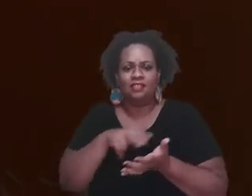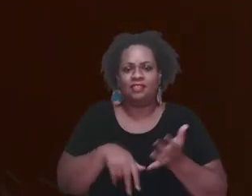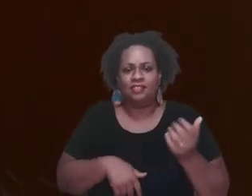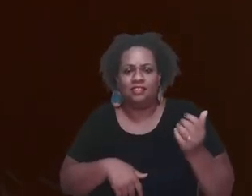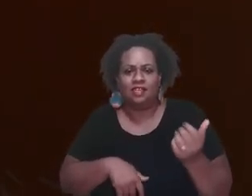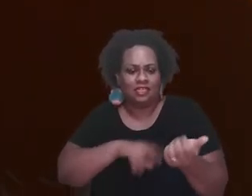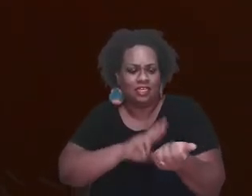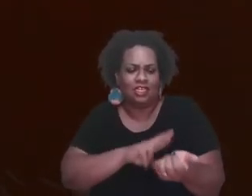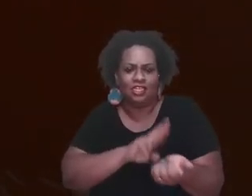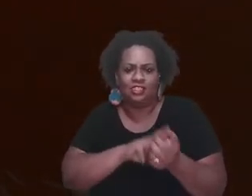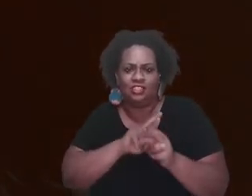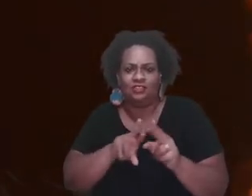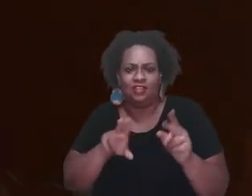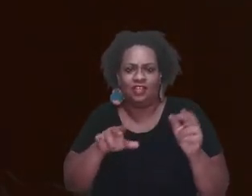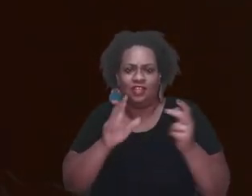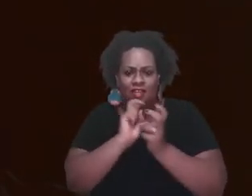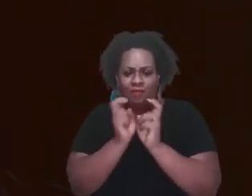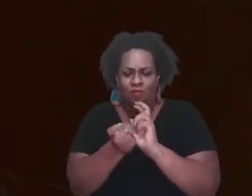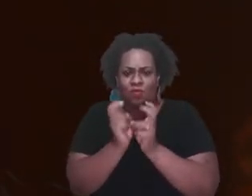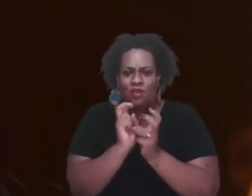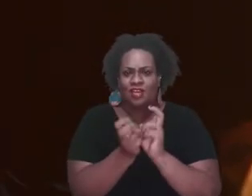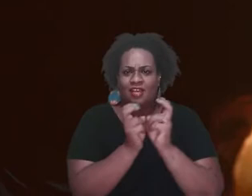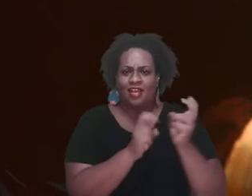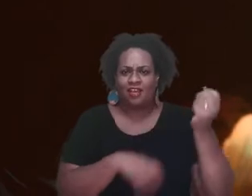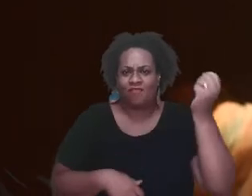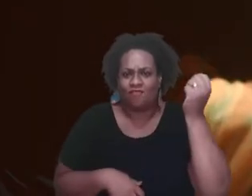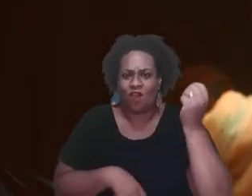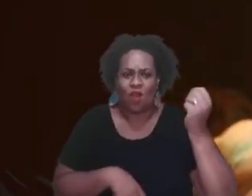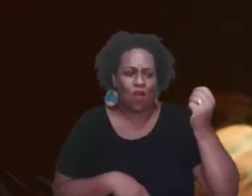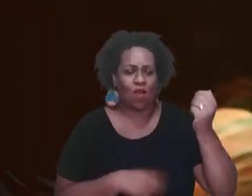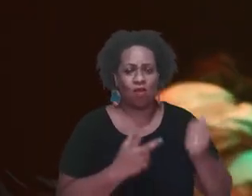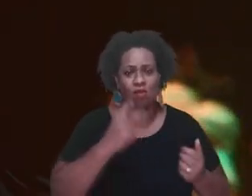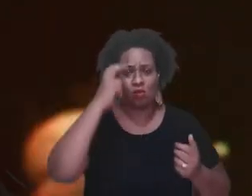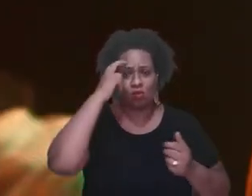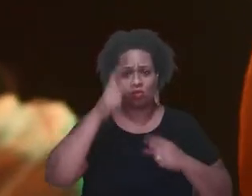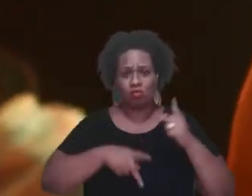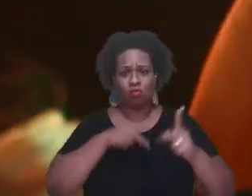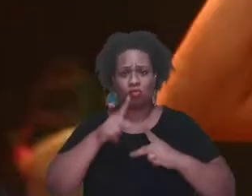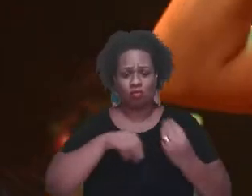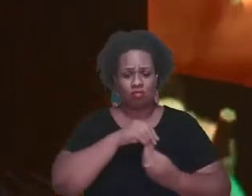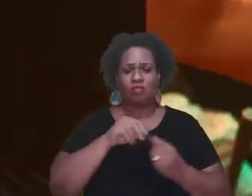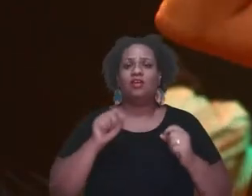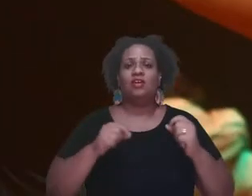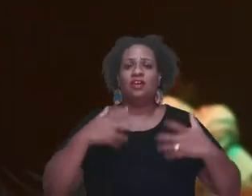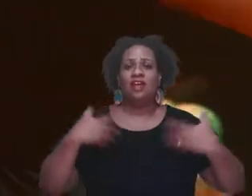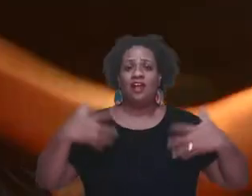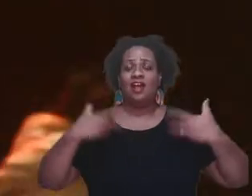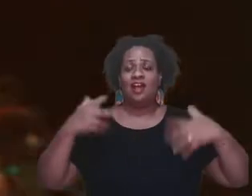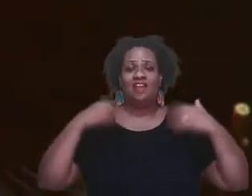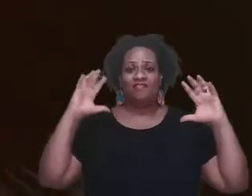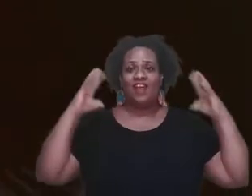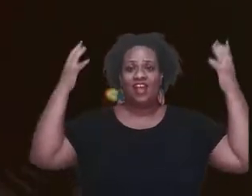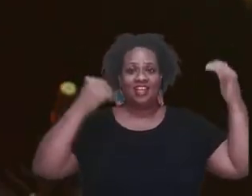falsa de capoeira de forró é a cultura popular misturada e daí da festa da Alegria da